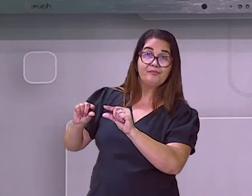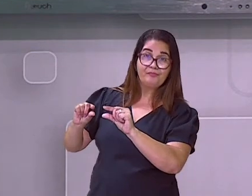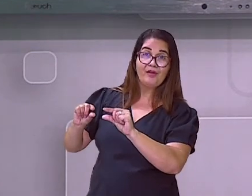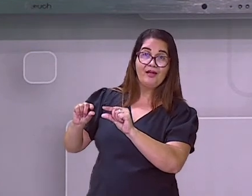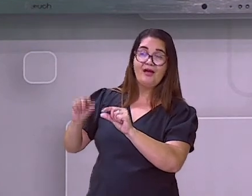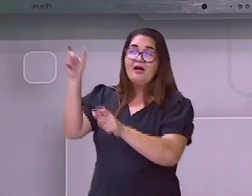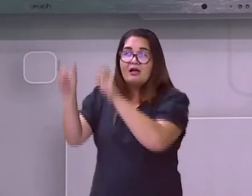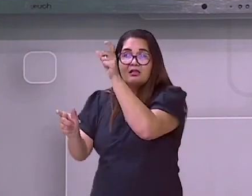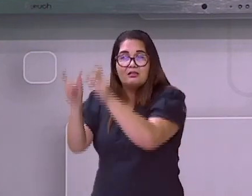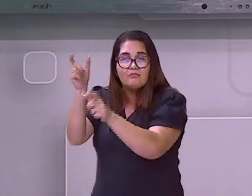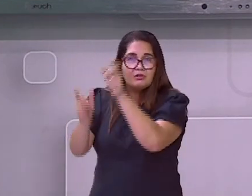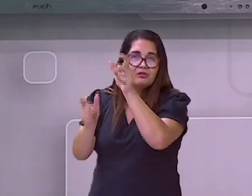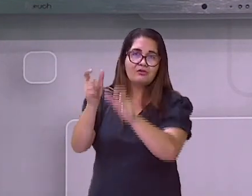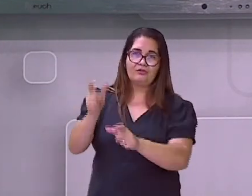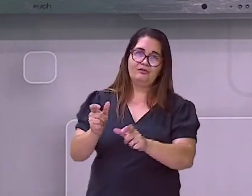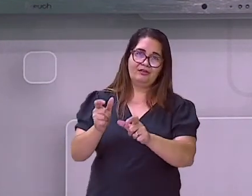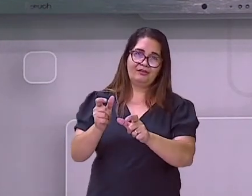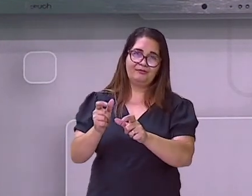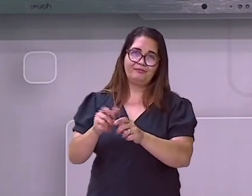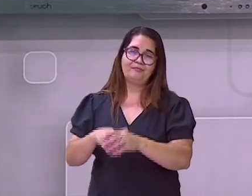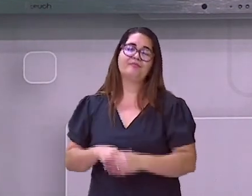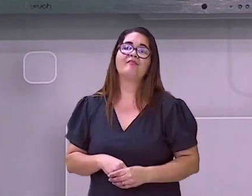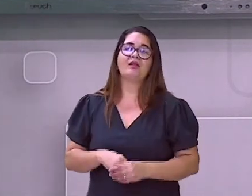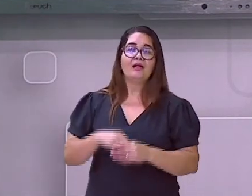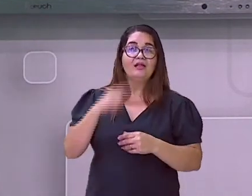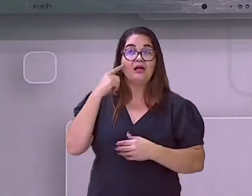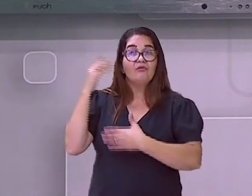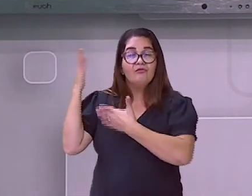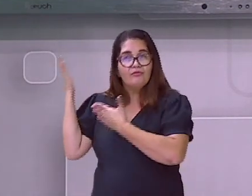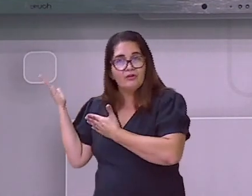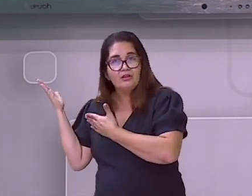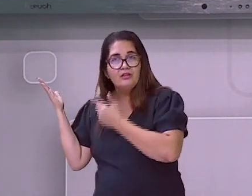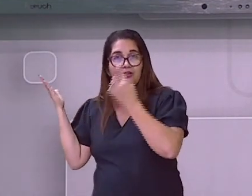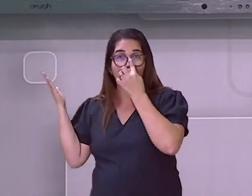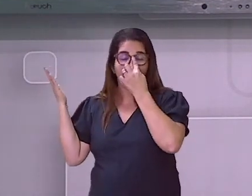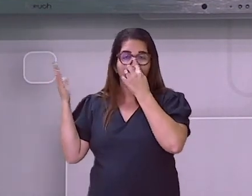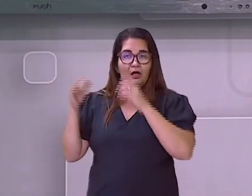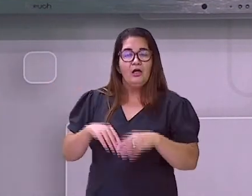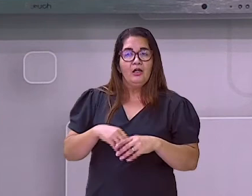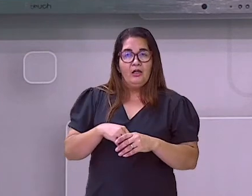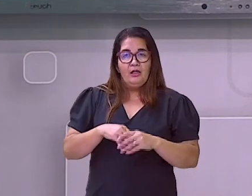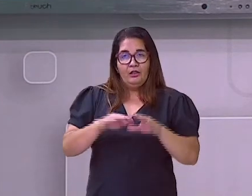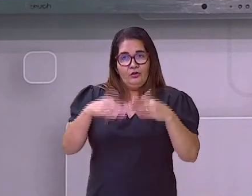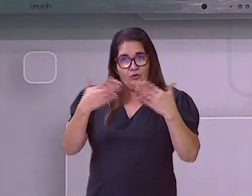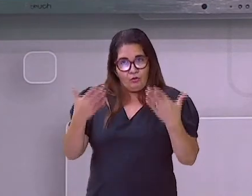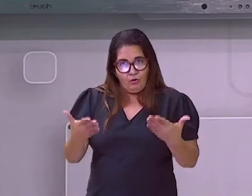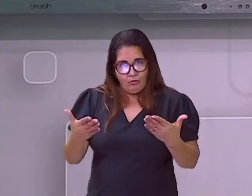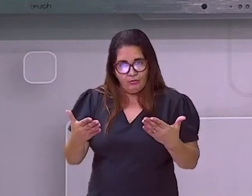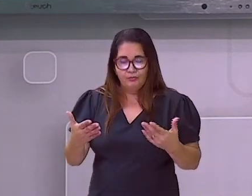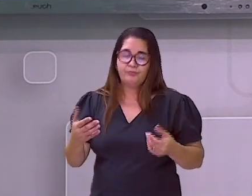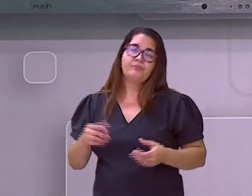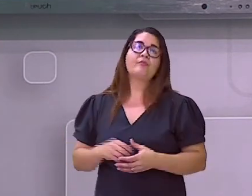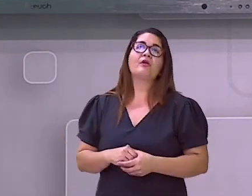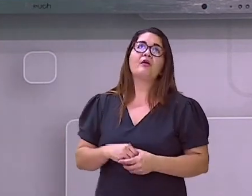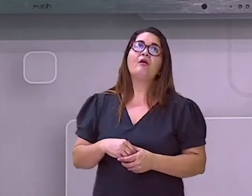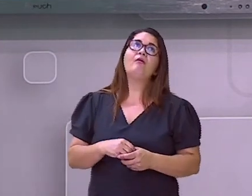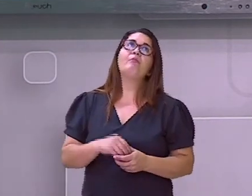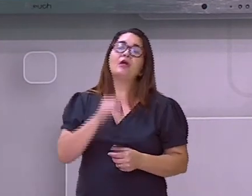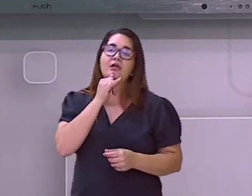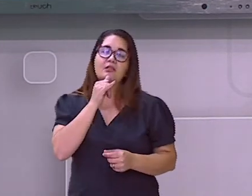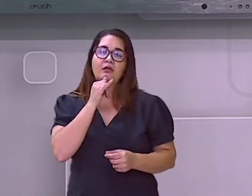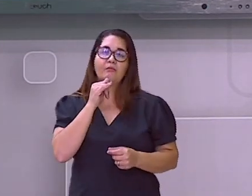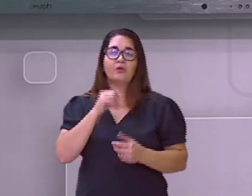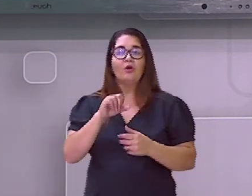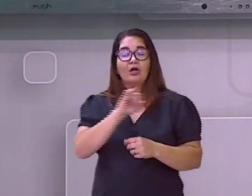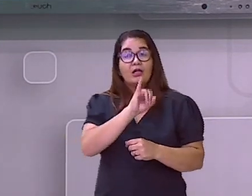negativo, crescimento vegetativo, crescimento natural tiver negativo, isso pode resultar